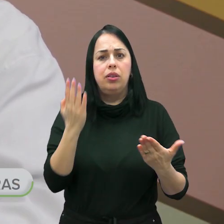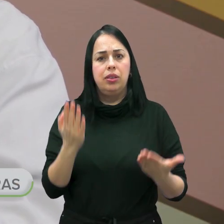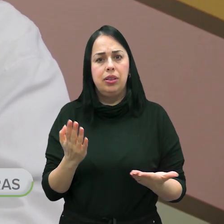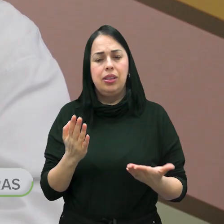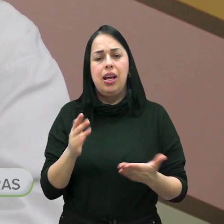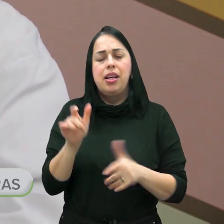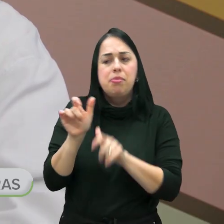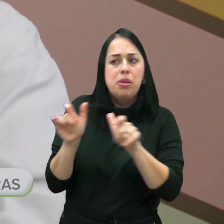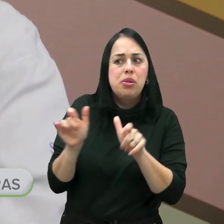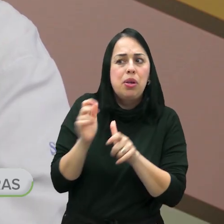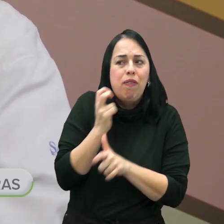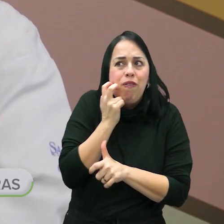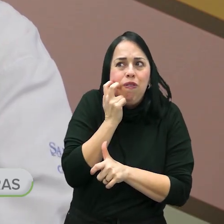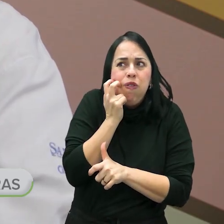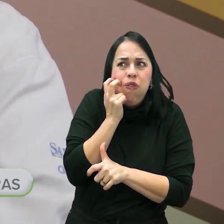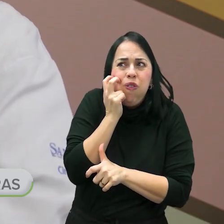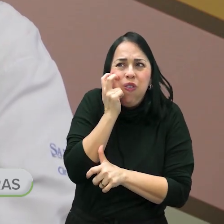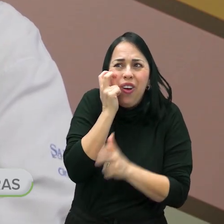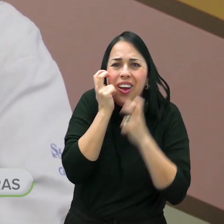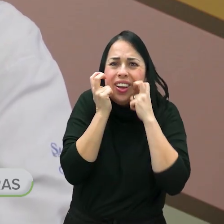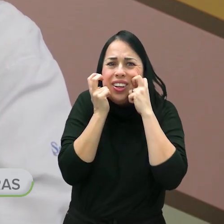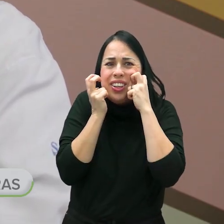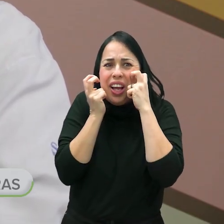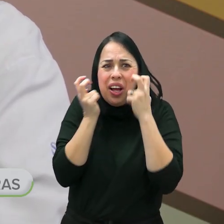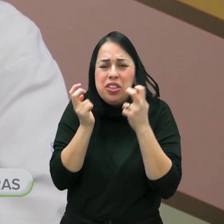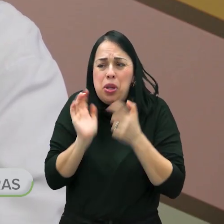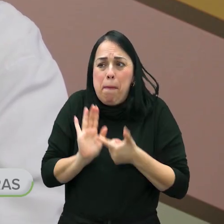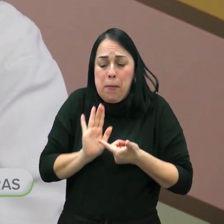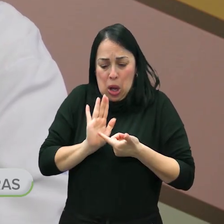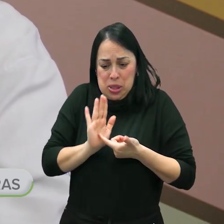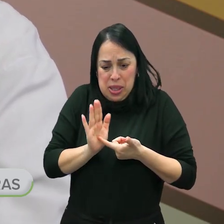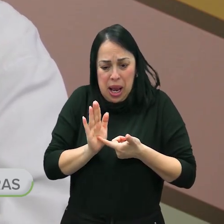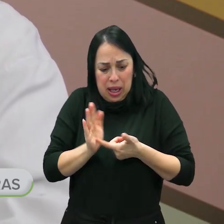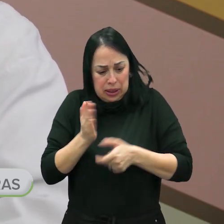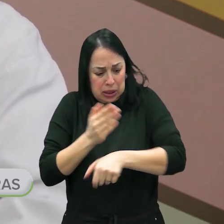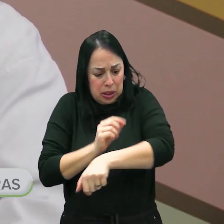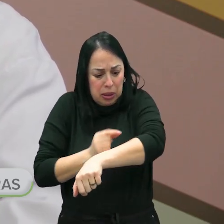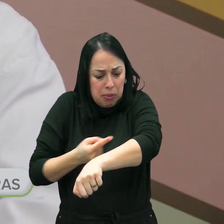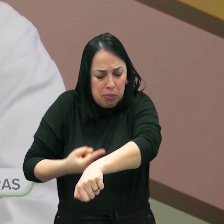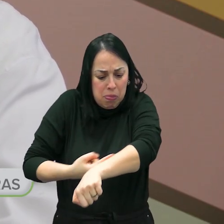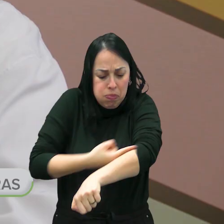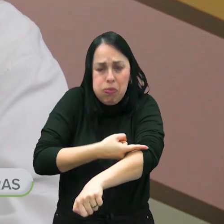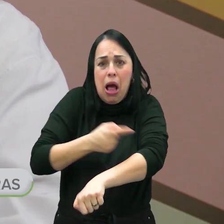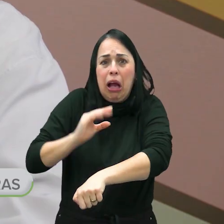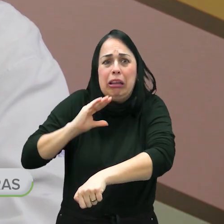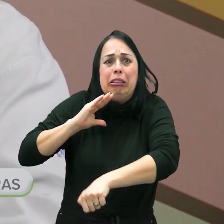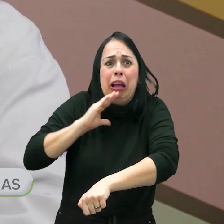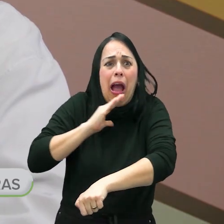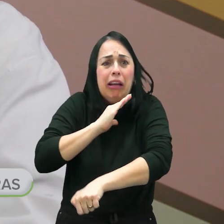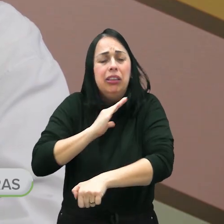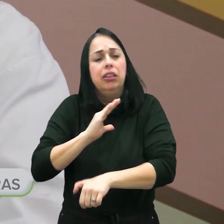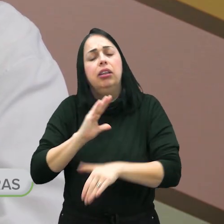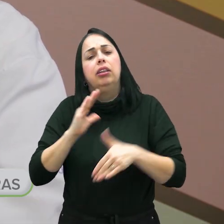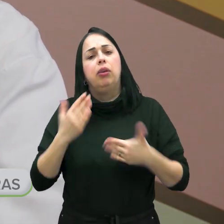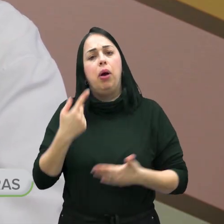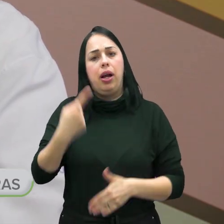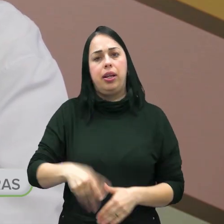Eu falo, as pessoas ficam envergonhadas de expor essas cicatrizes. Então, no